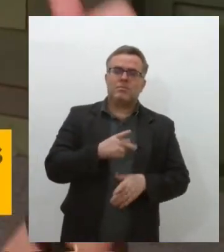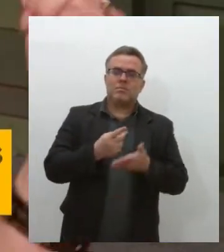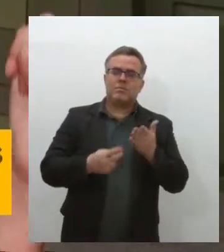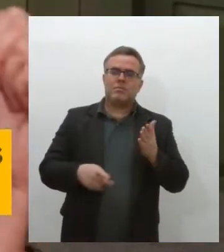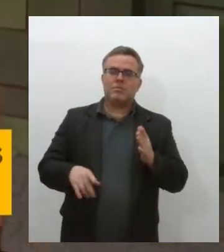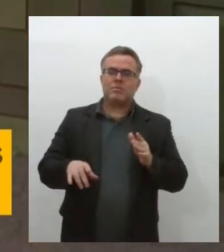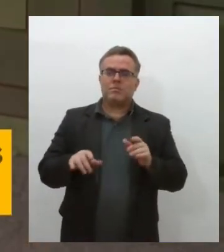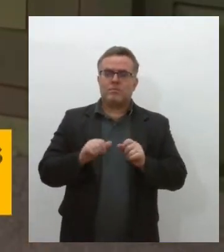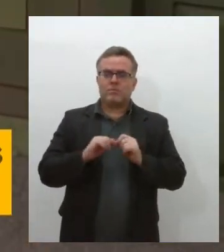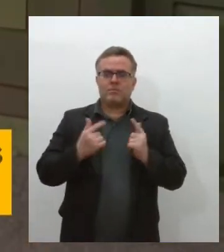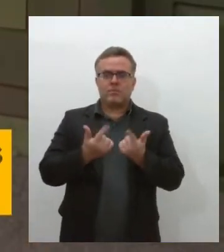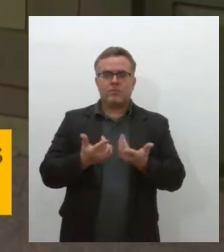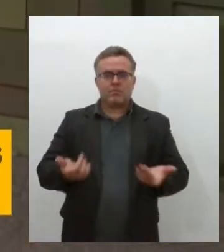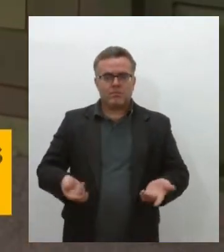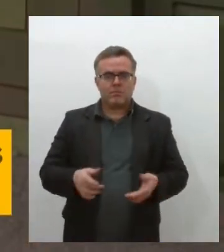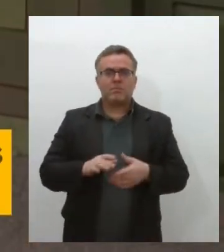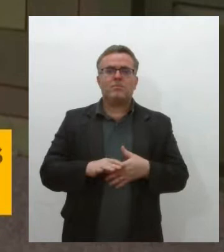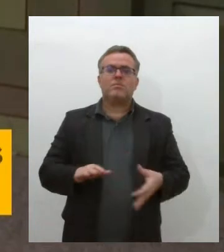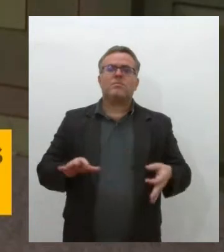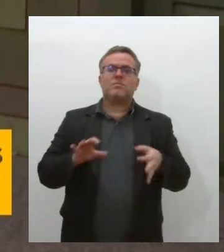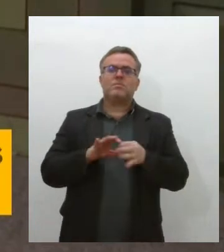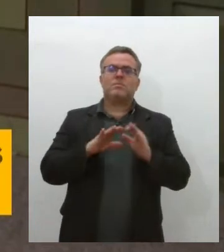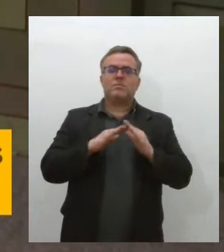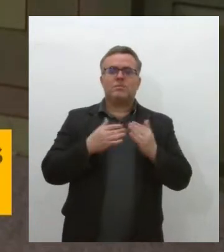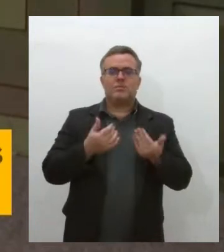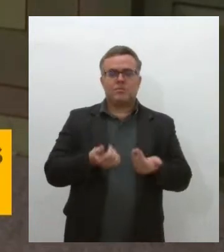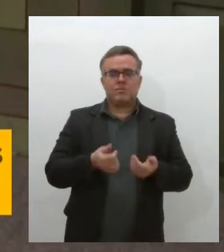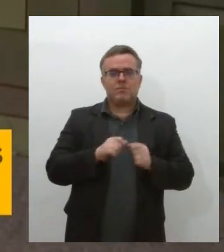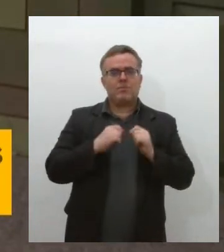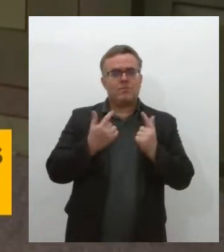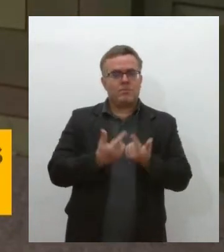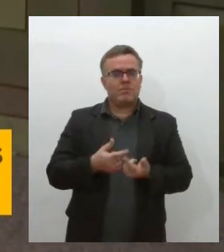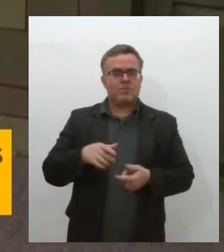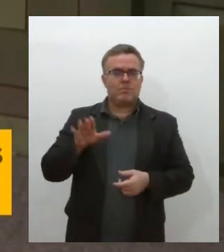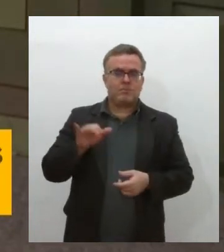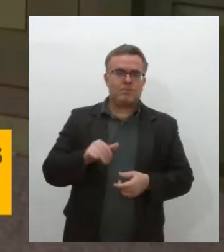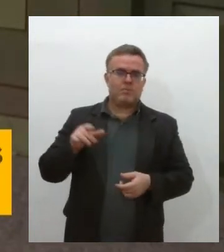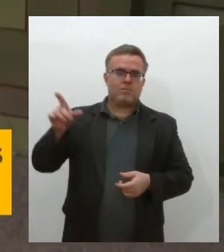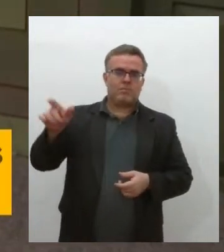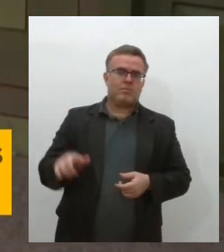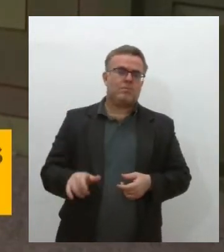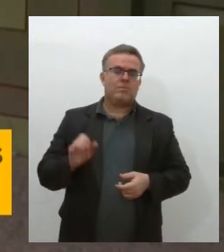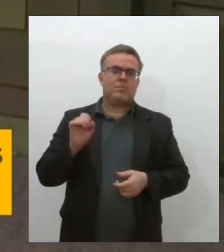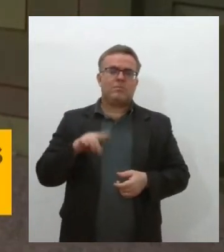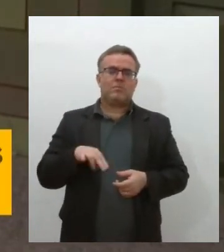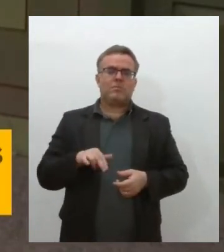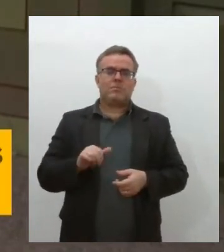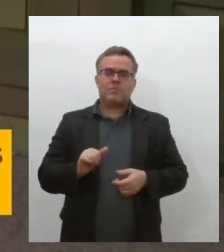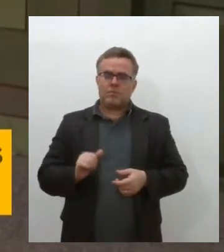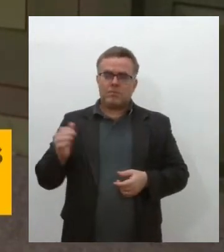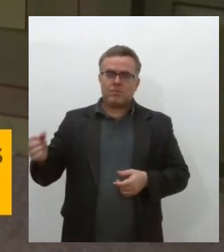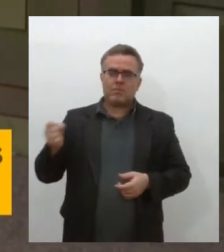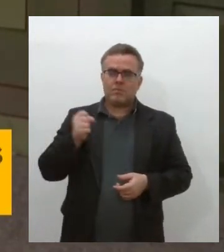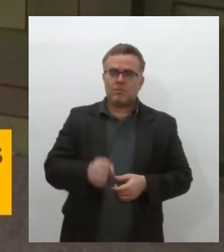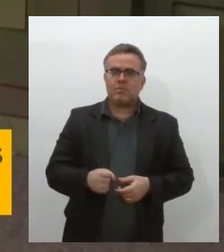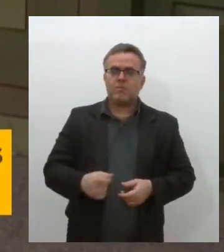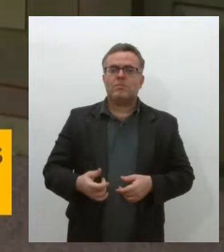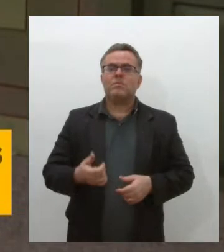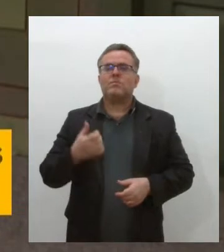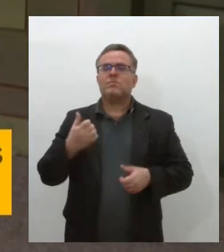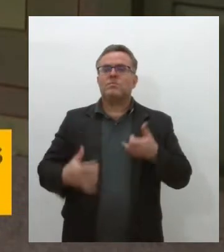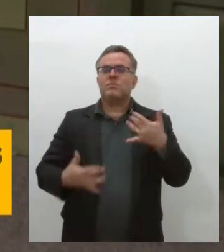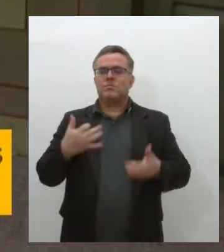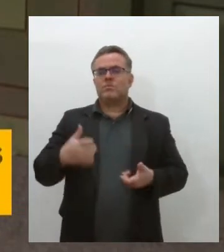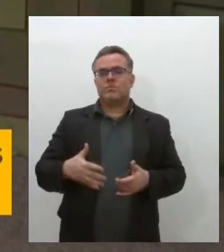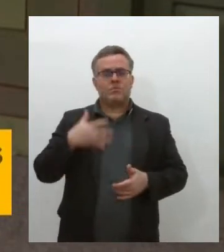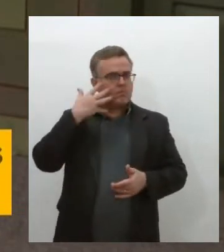junto, parceria com a Escola do Legislativo, trazer a doutora Edna Matos aqui para dar uma palestra